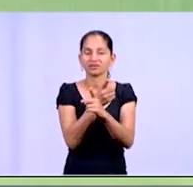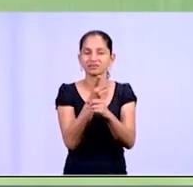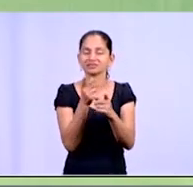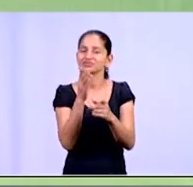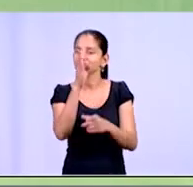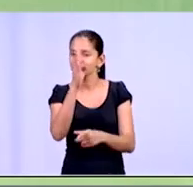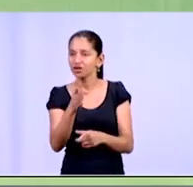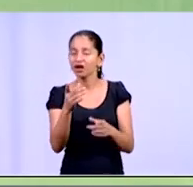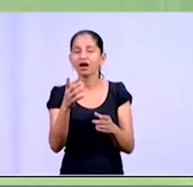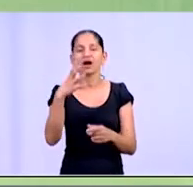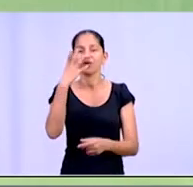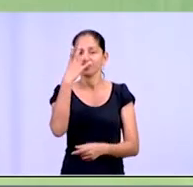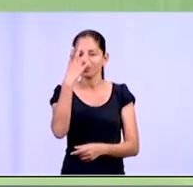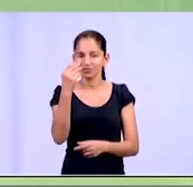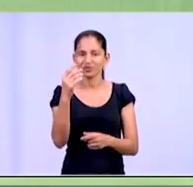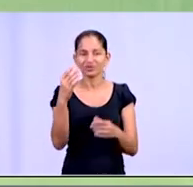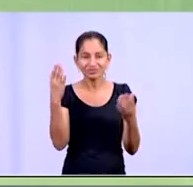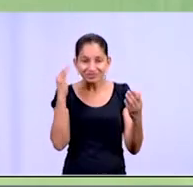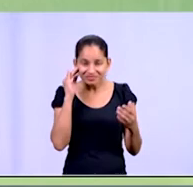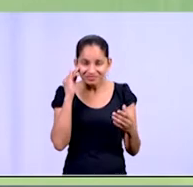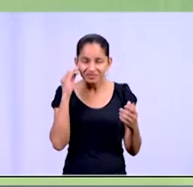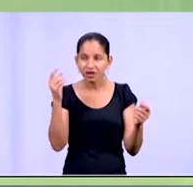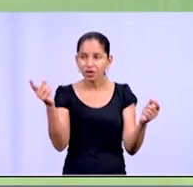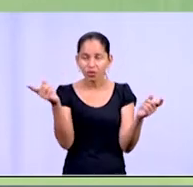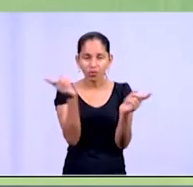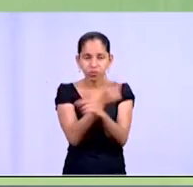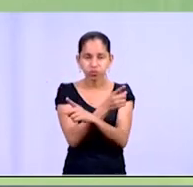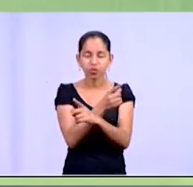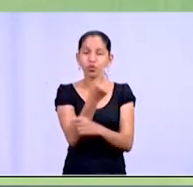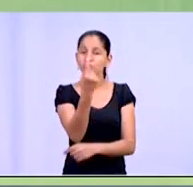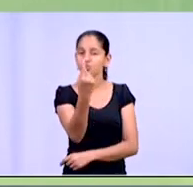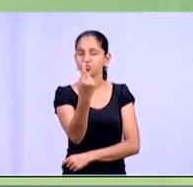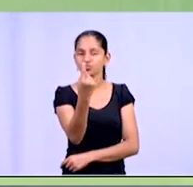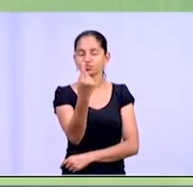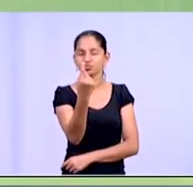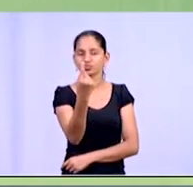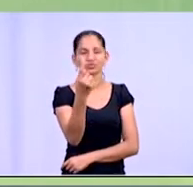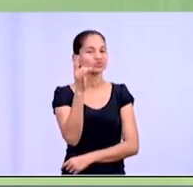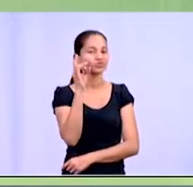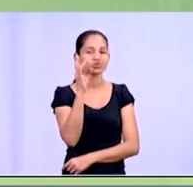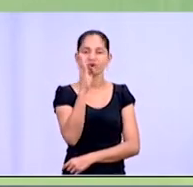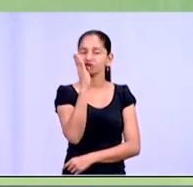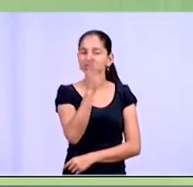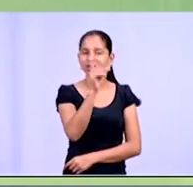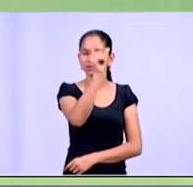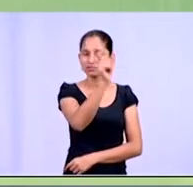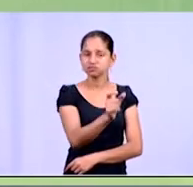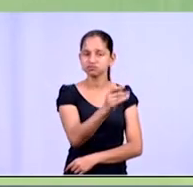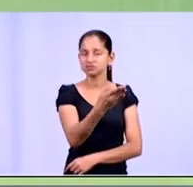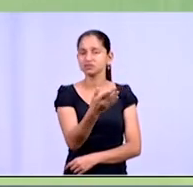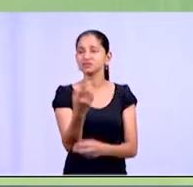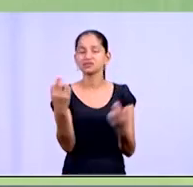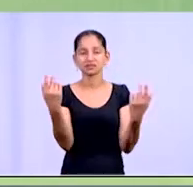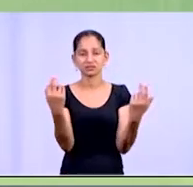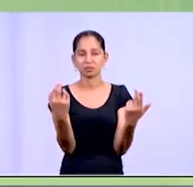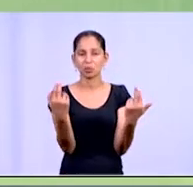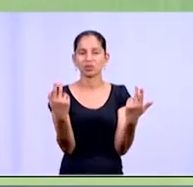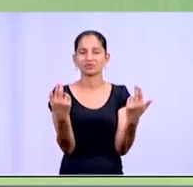foto antes. Era bem grande. Uma única válvula, um único bit. Esse transistor, a mesma